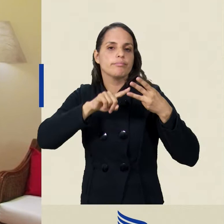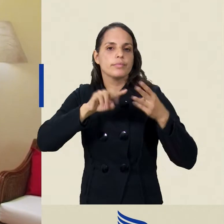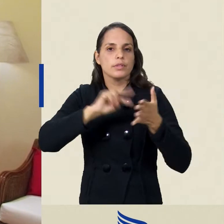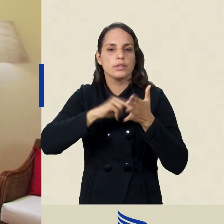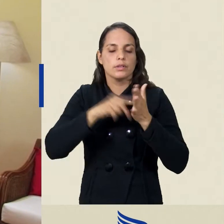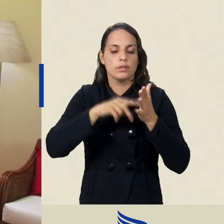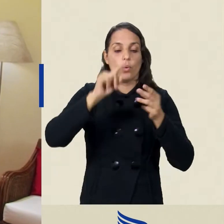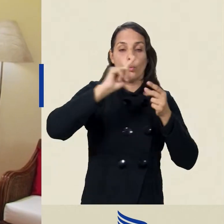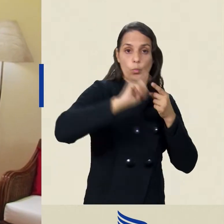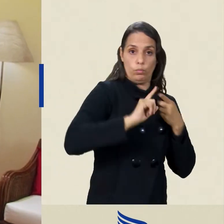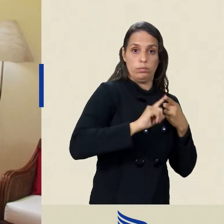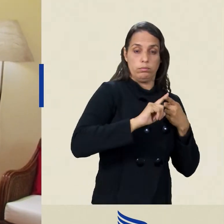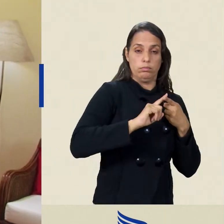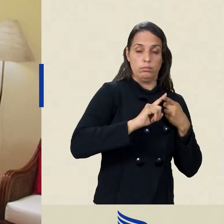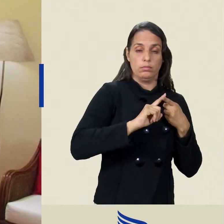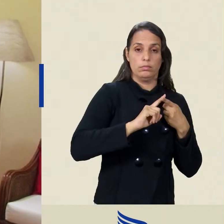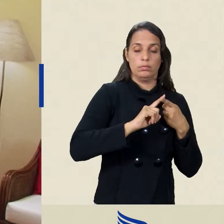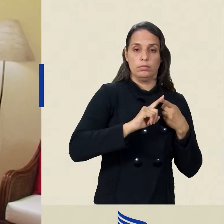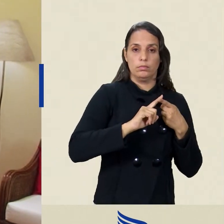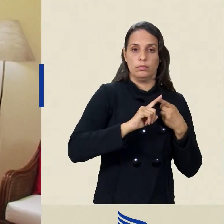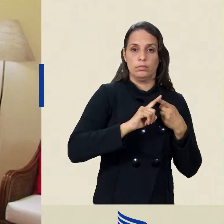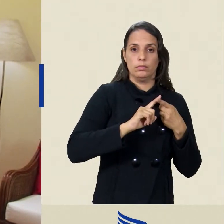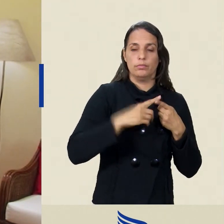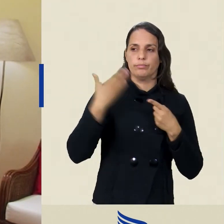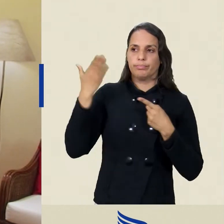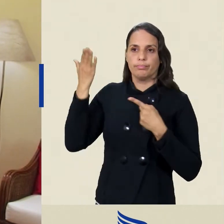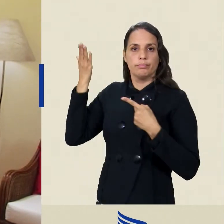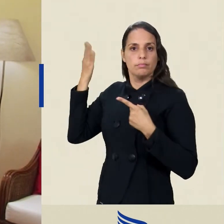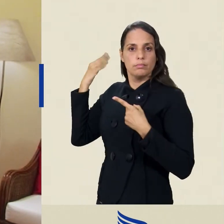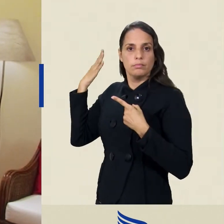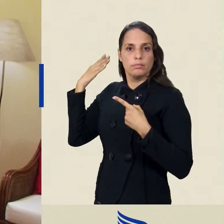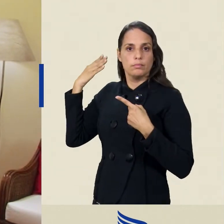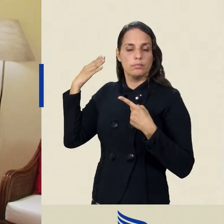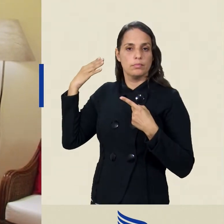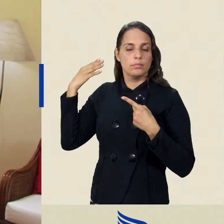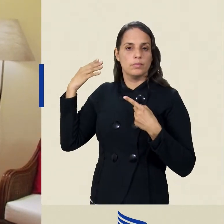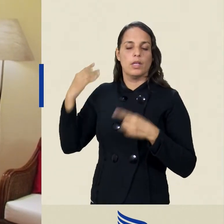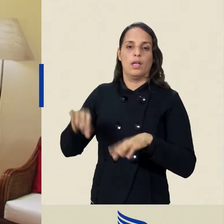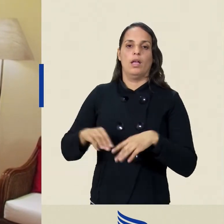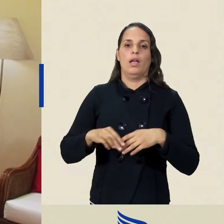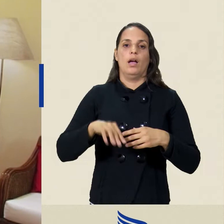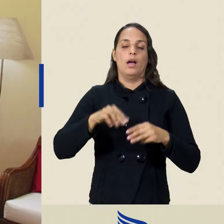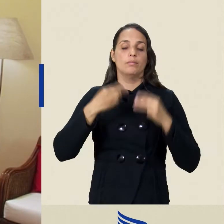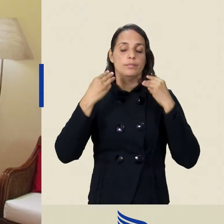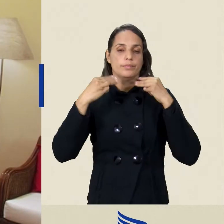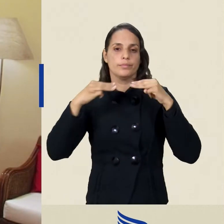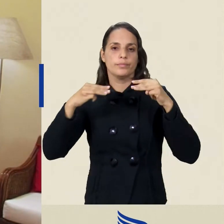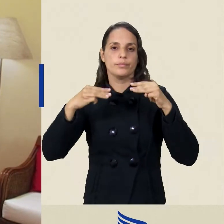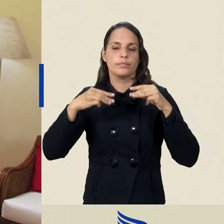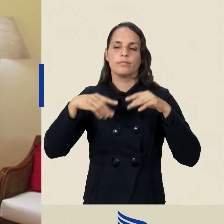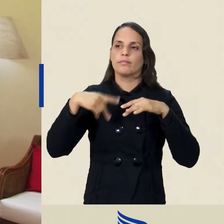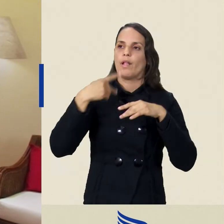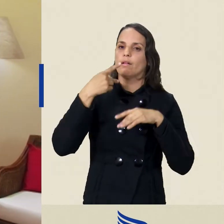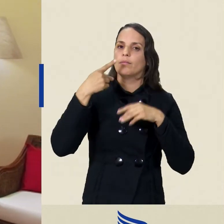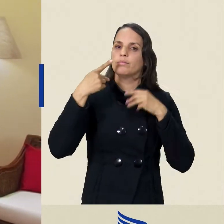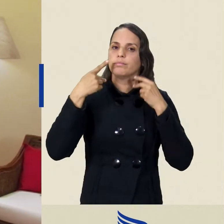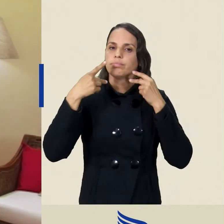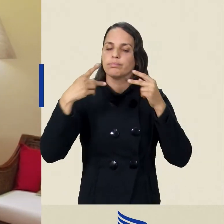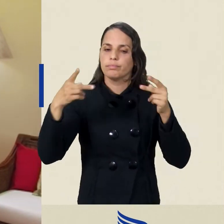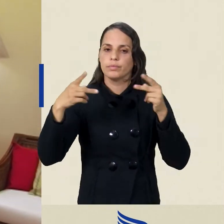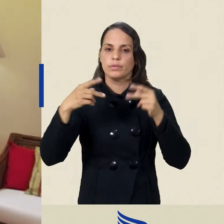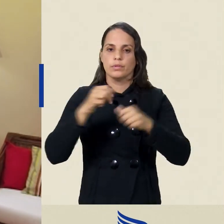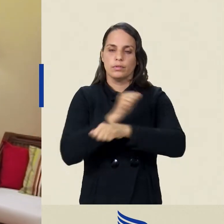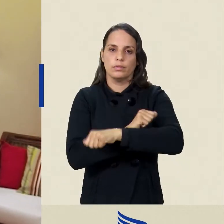primeira aplicação, passado. A mensagem da queda de Babilônia foi pregada pela primeira vez pelo movimento